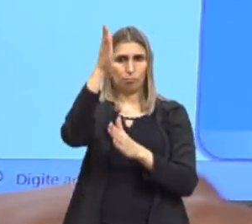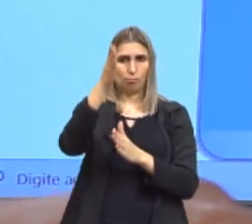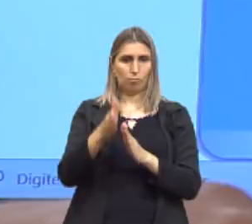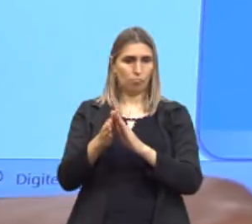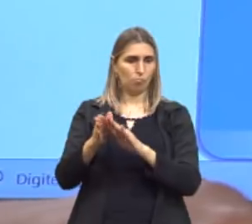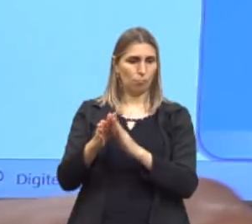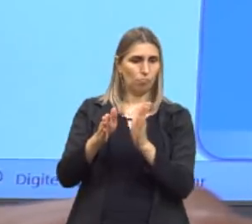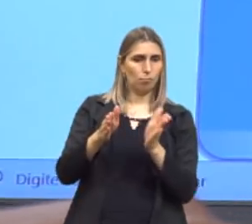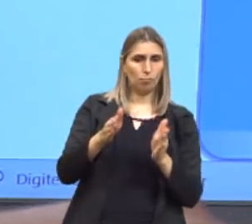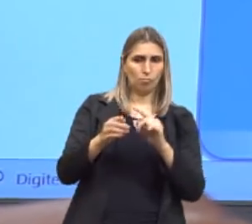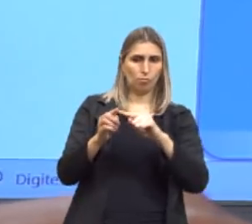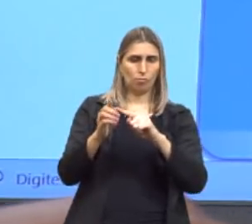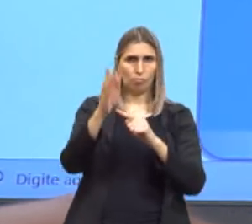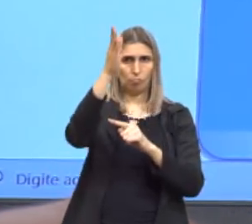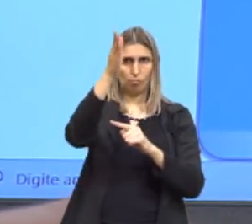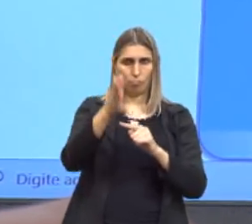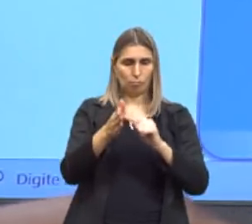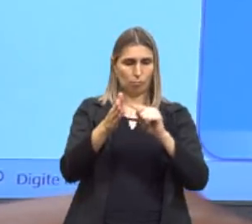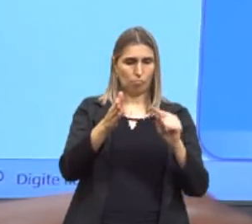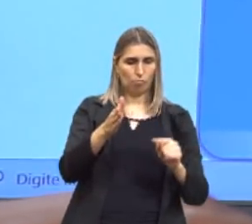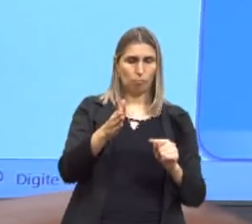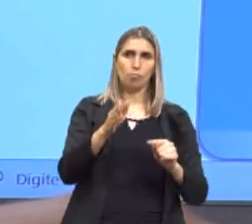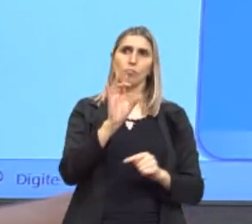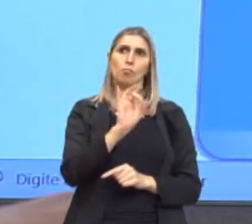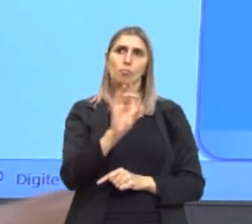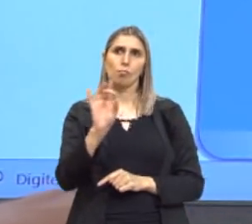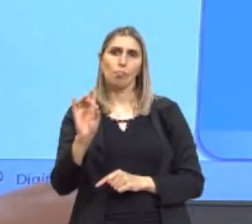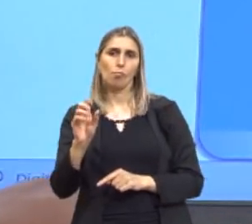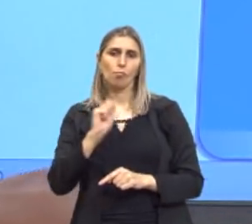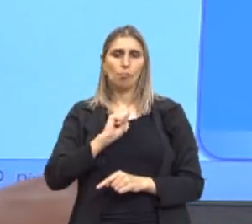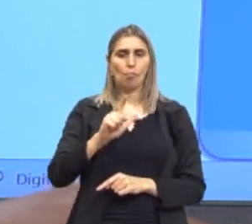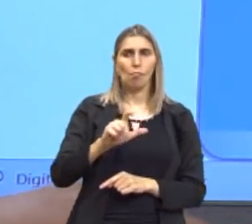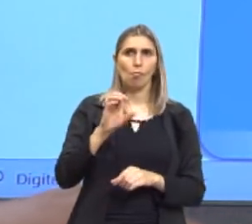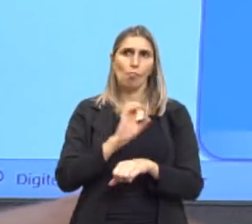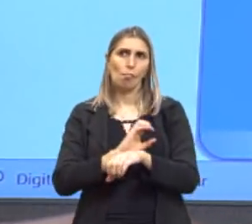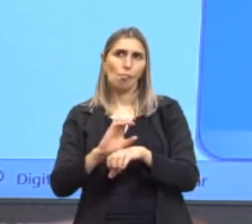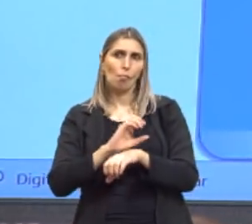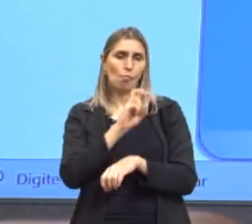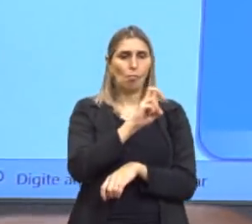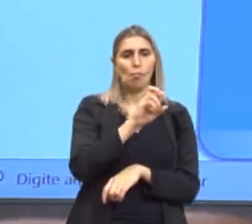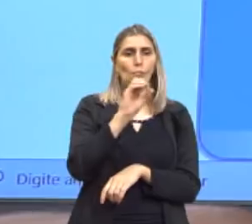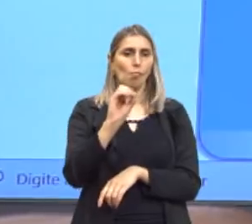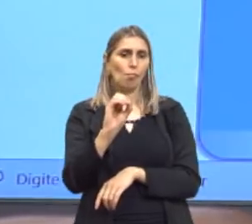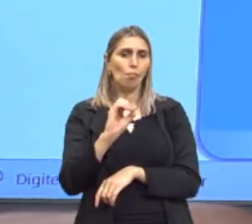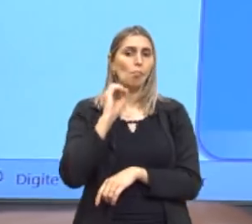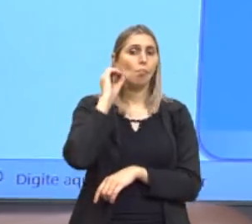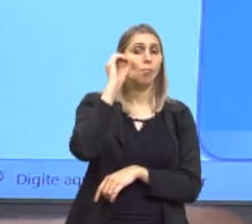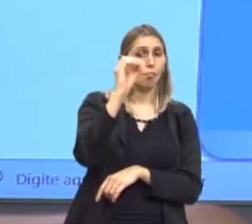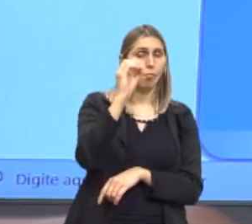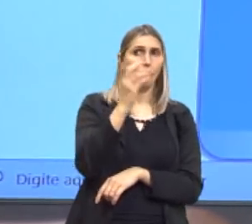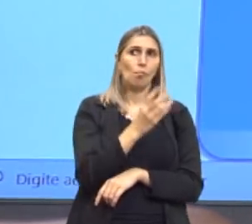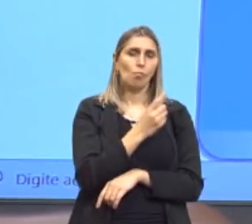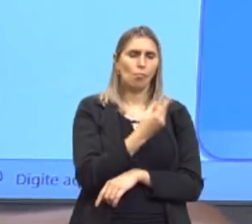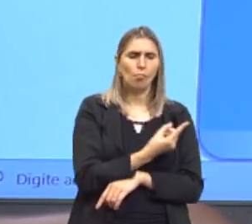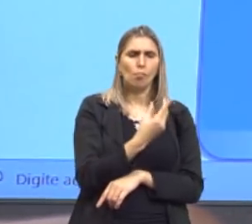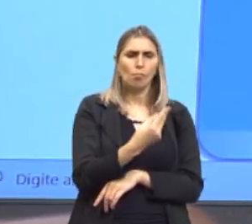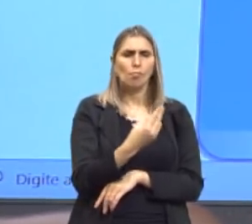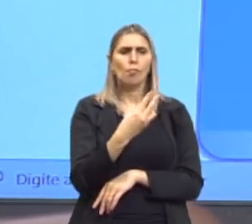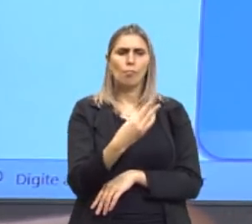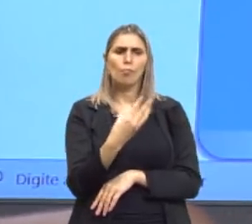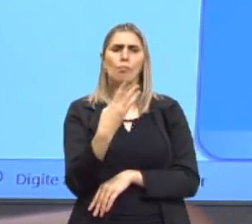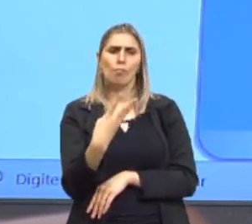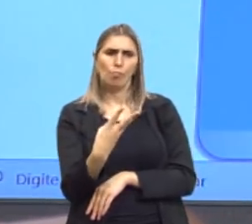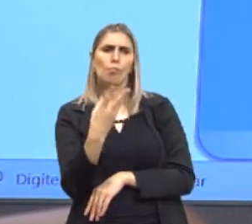Cada tracinho aqui azul e cinza for 5 graus, né, a gente pode contar 1, 2, 3,